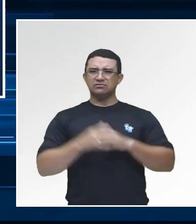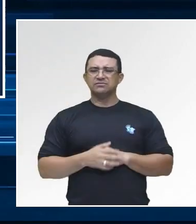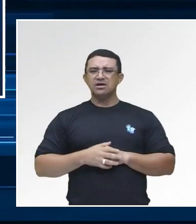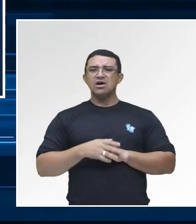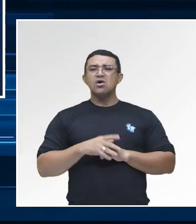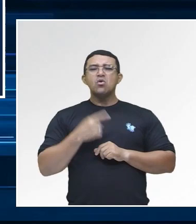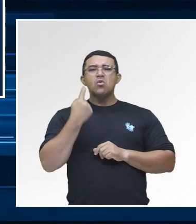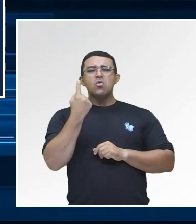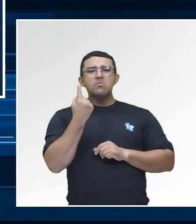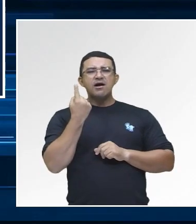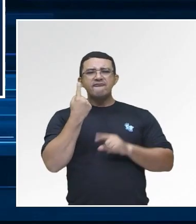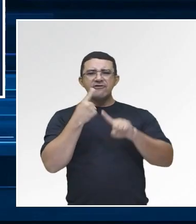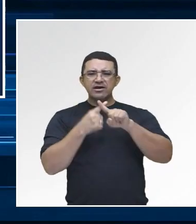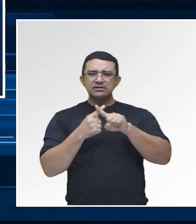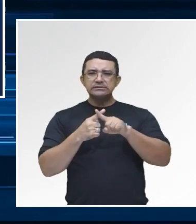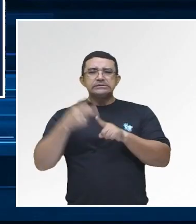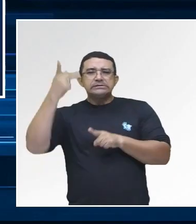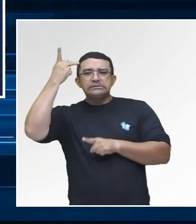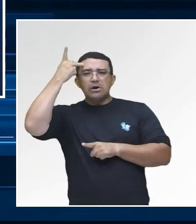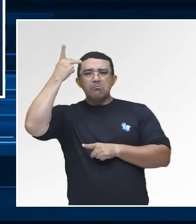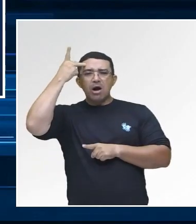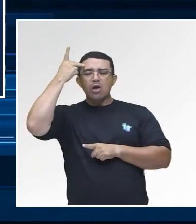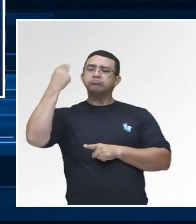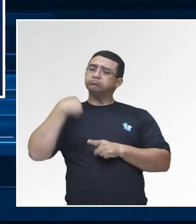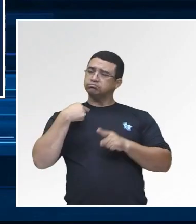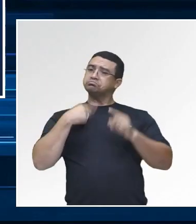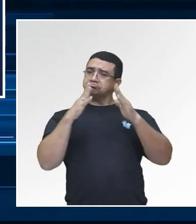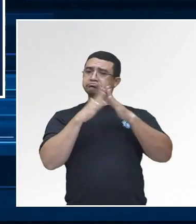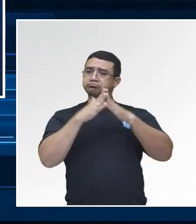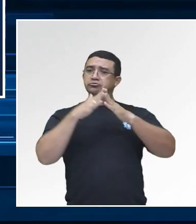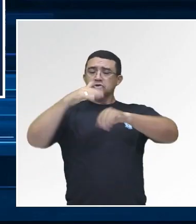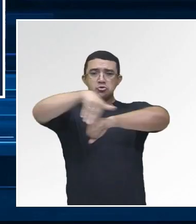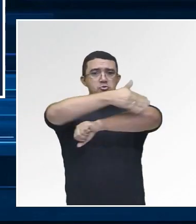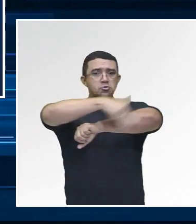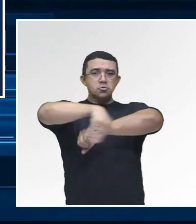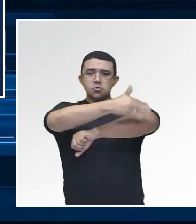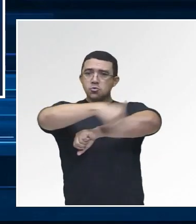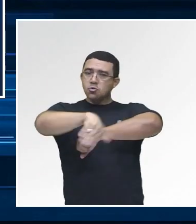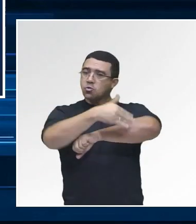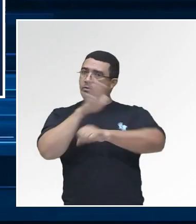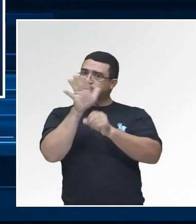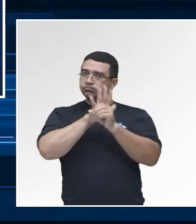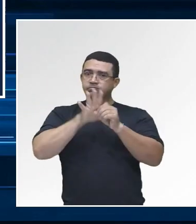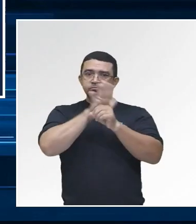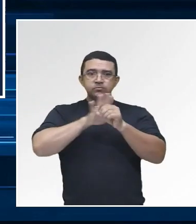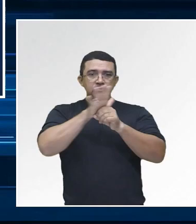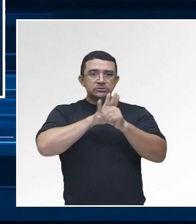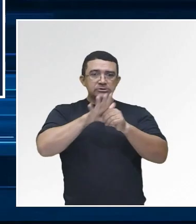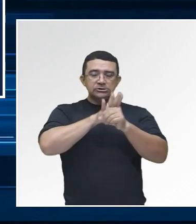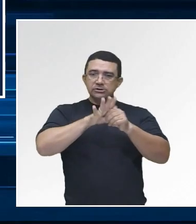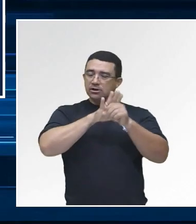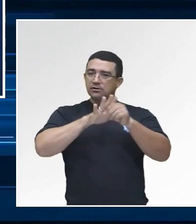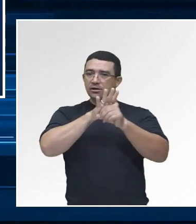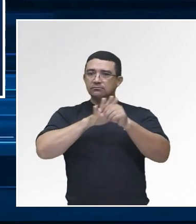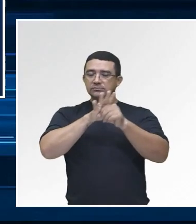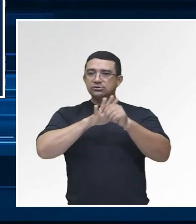vez, em São Paulo, morei numa rua que era dominada por uma árvore incrível.